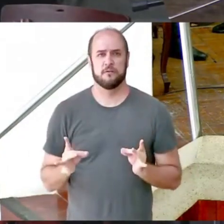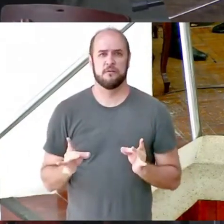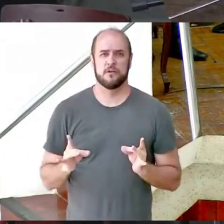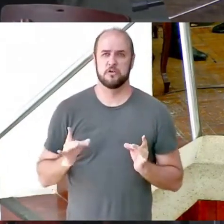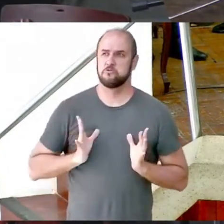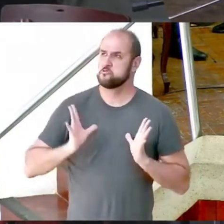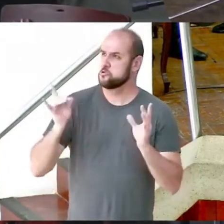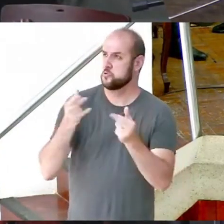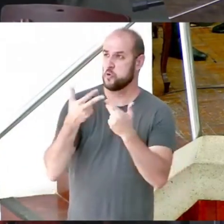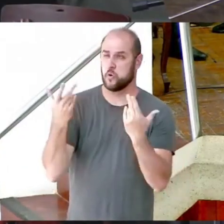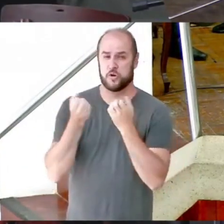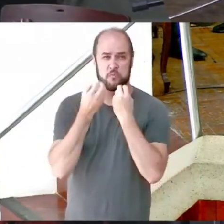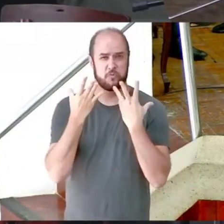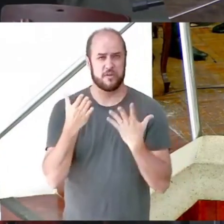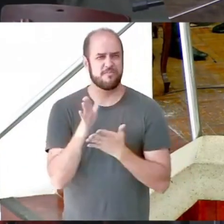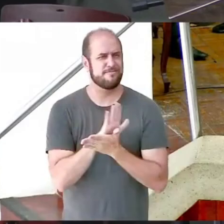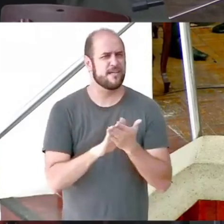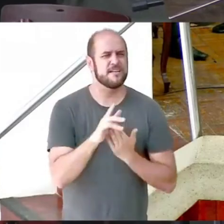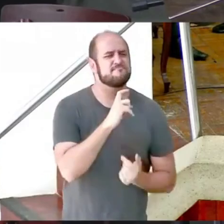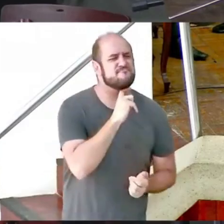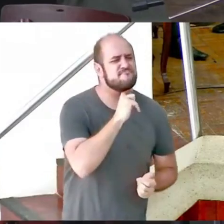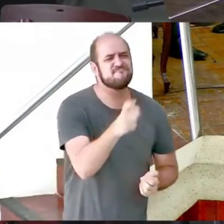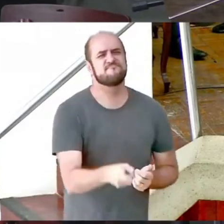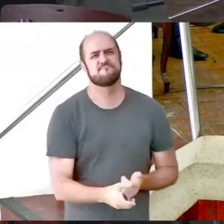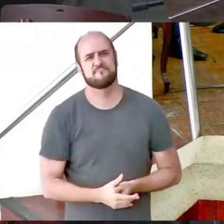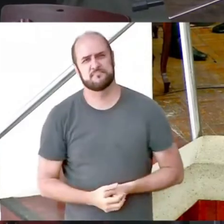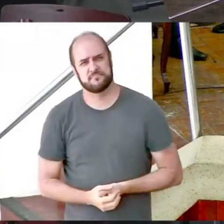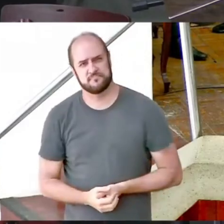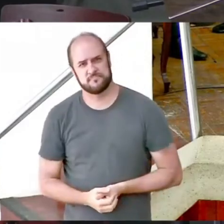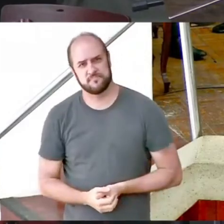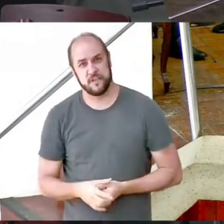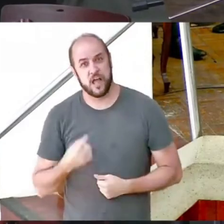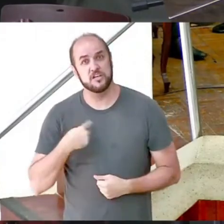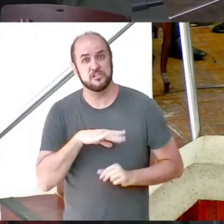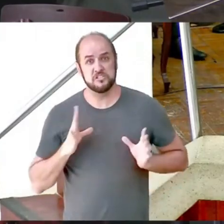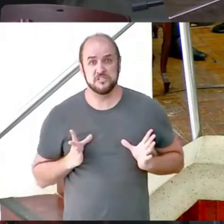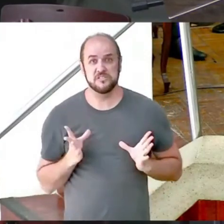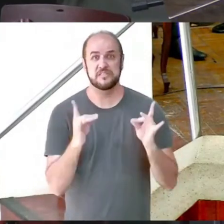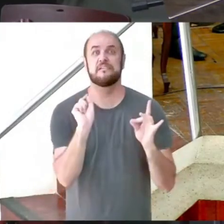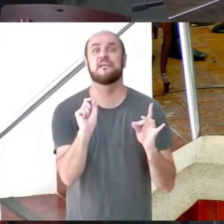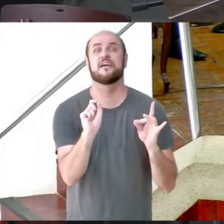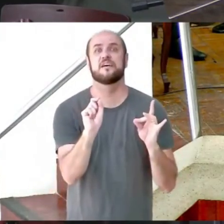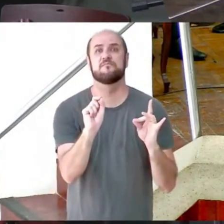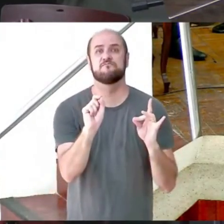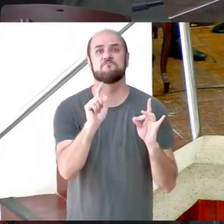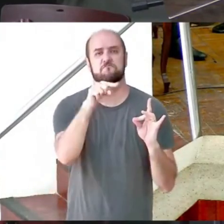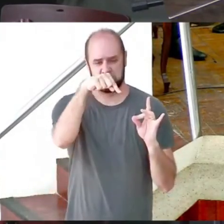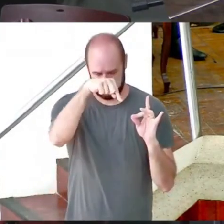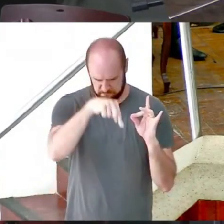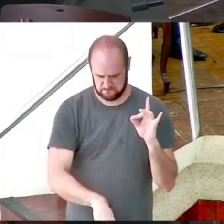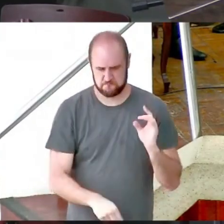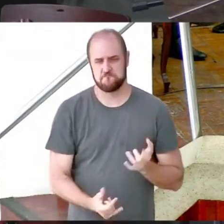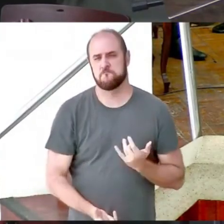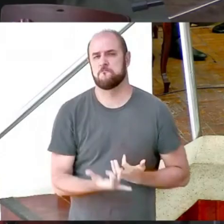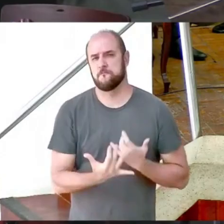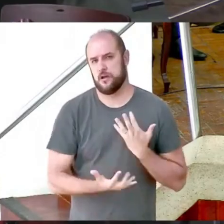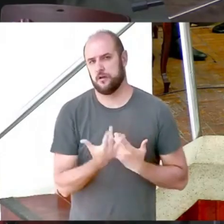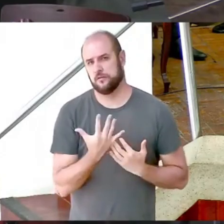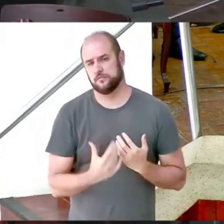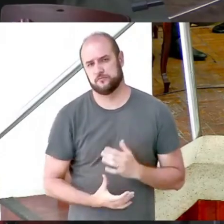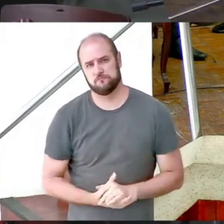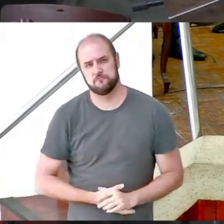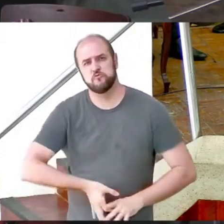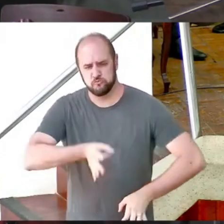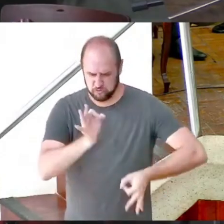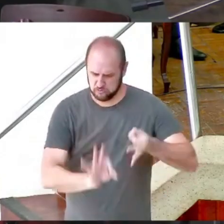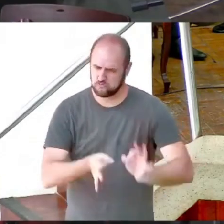Deus, absolutamente nenhum. Sabe o que merecemos? O fogo eterno e a